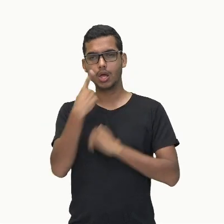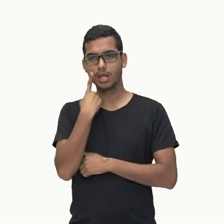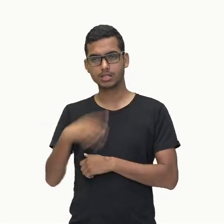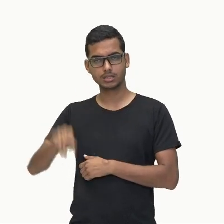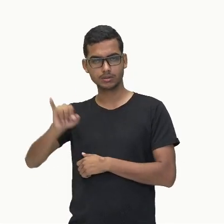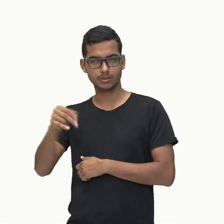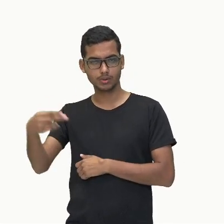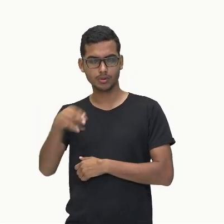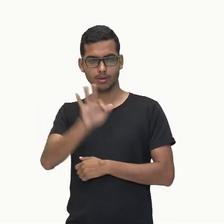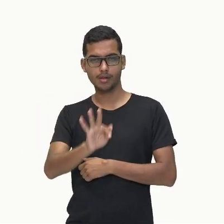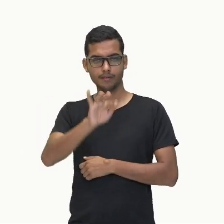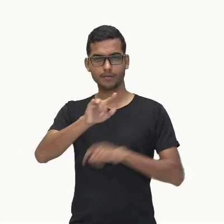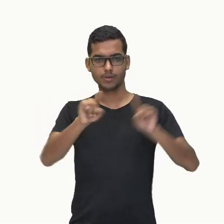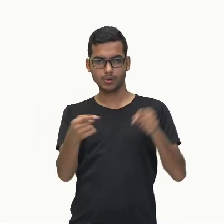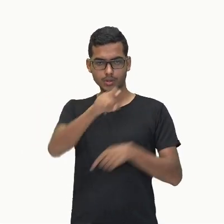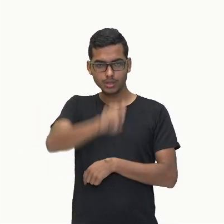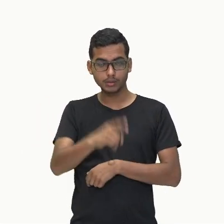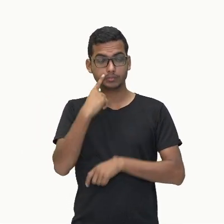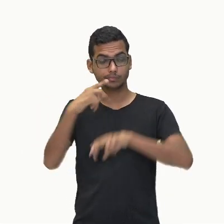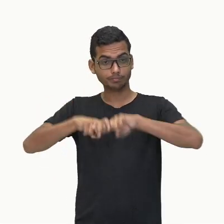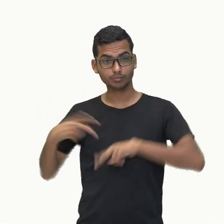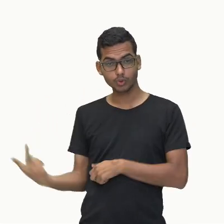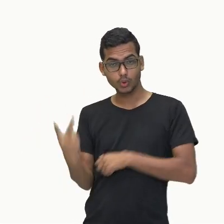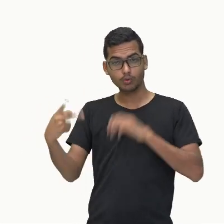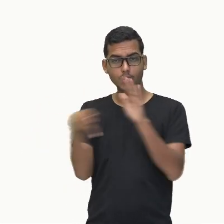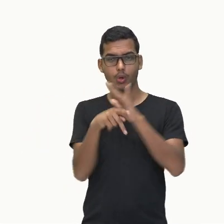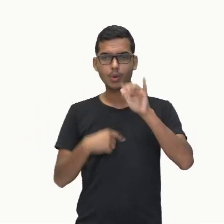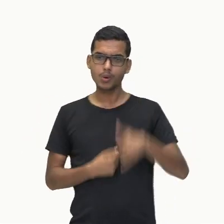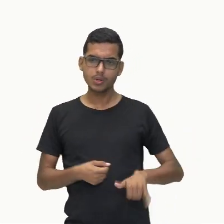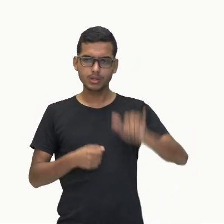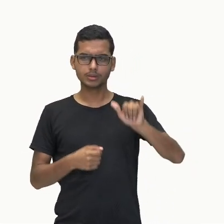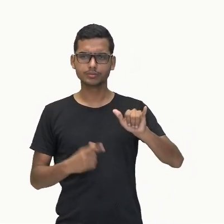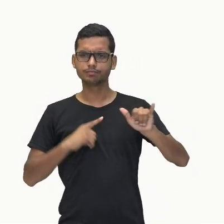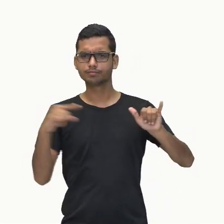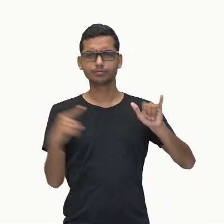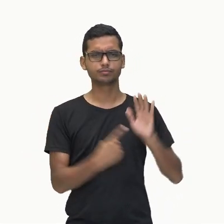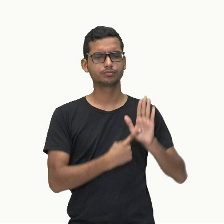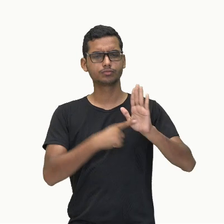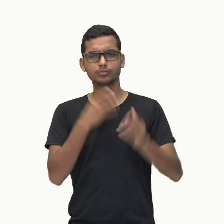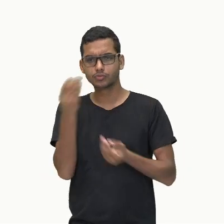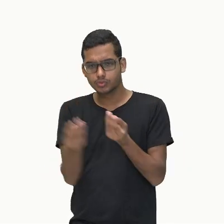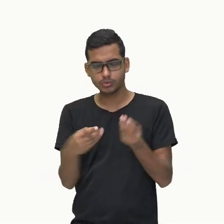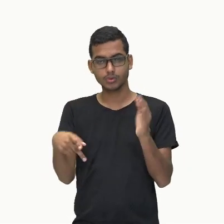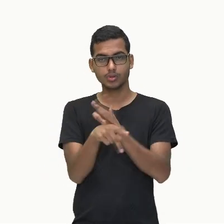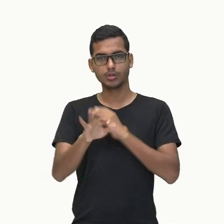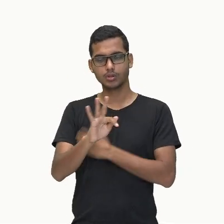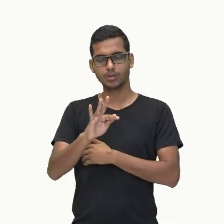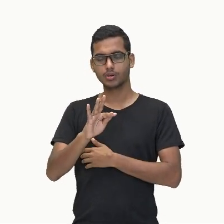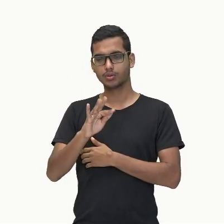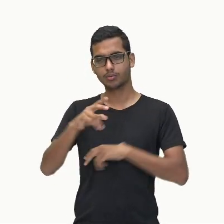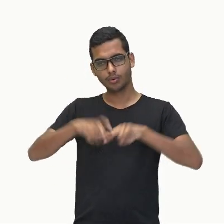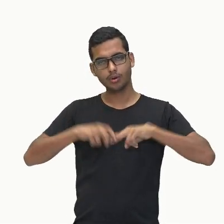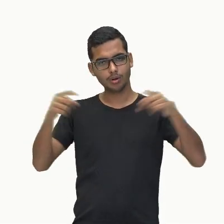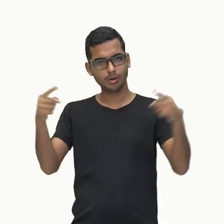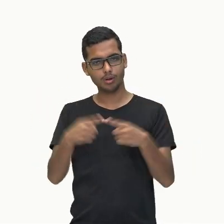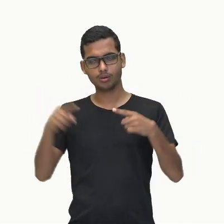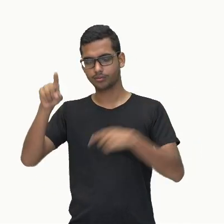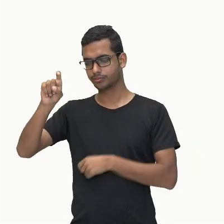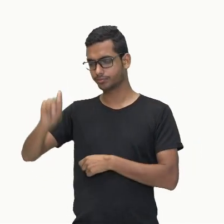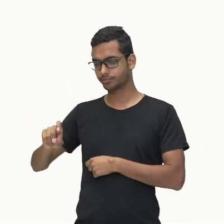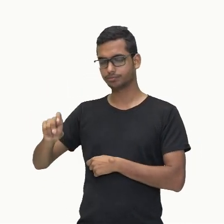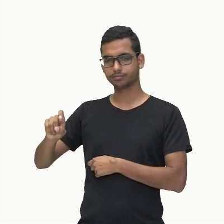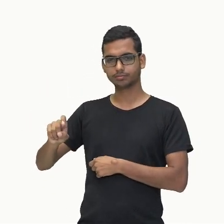quê? Porque os valores de y, eles vão ser dados em função do x. Lembram que